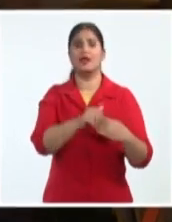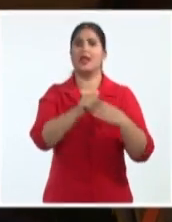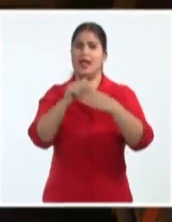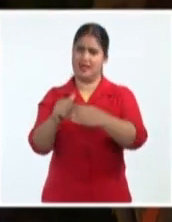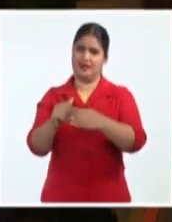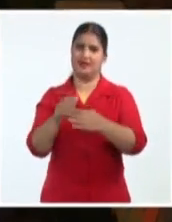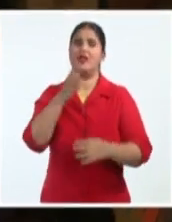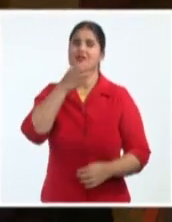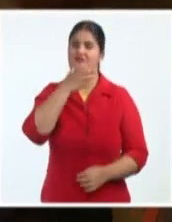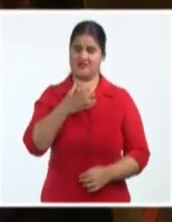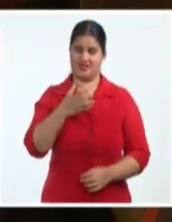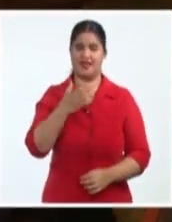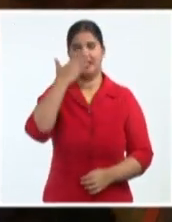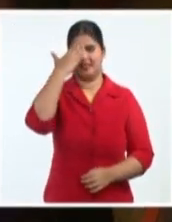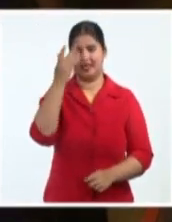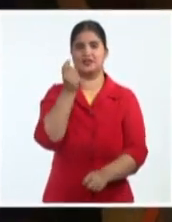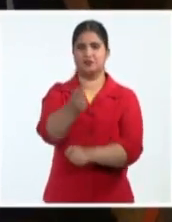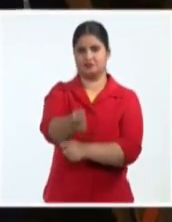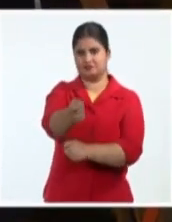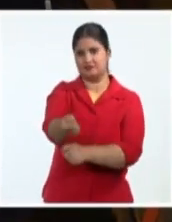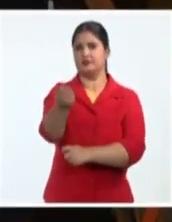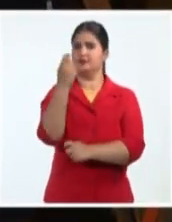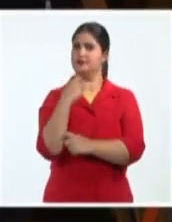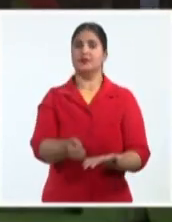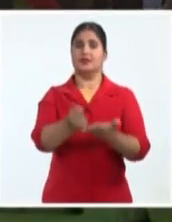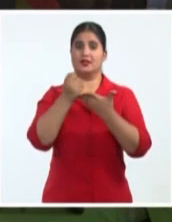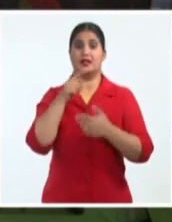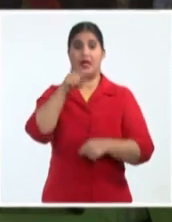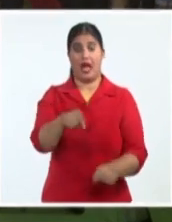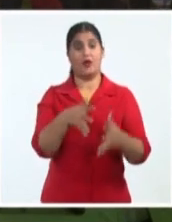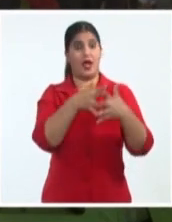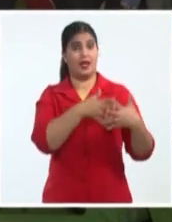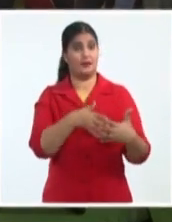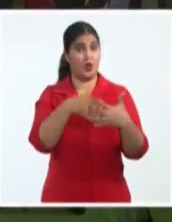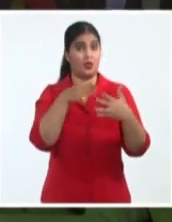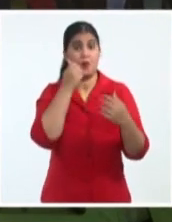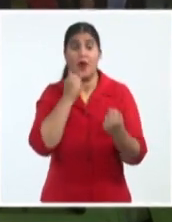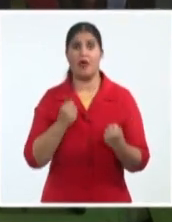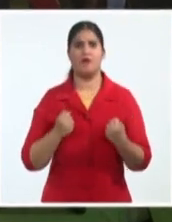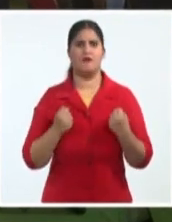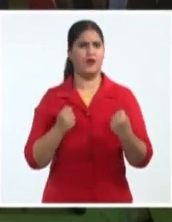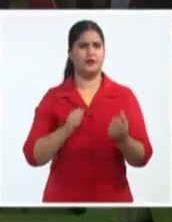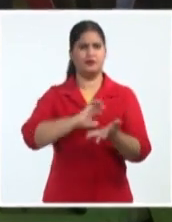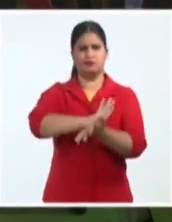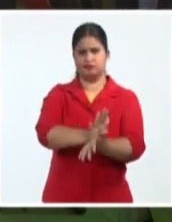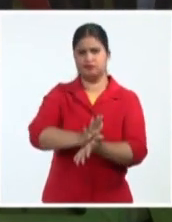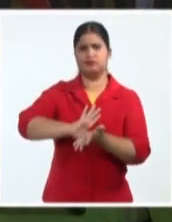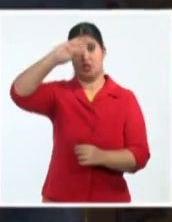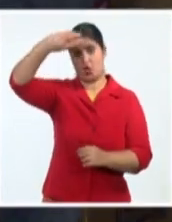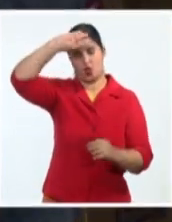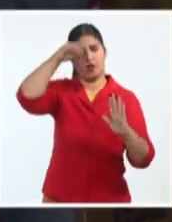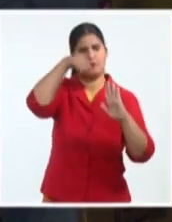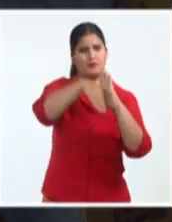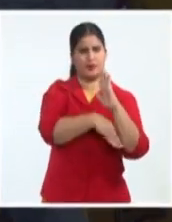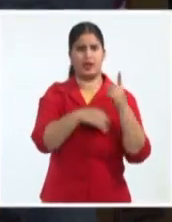do reforço do embargo dos Estados Unidos no aeroporto o embaixador Russo Andrey guskov disse que trabalha em coordenação com as autoridades